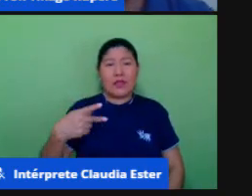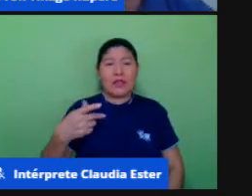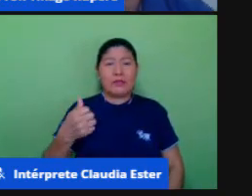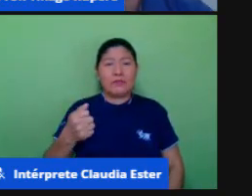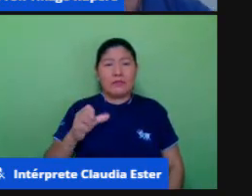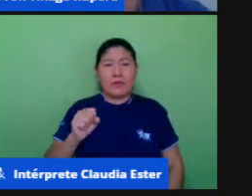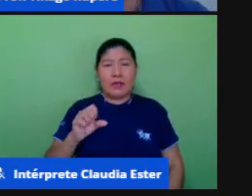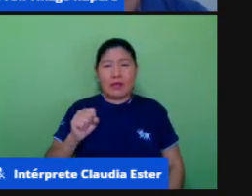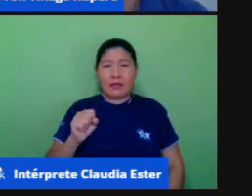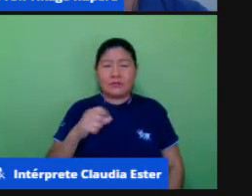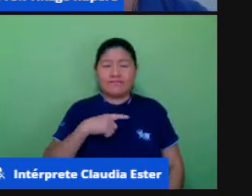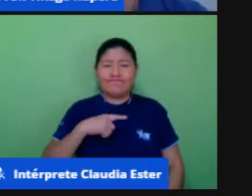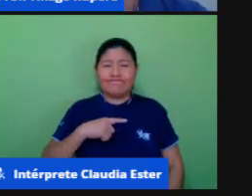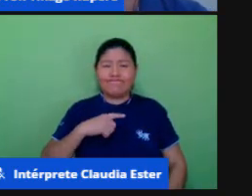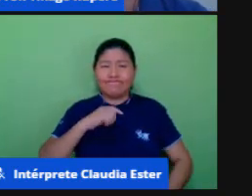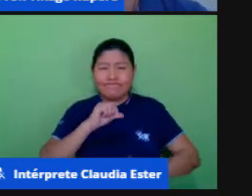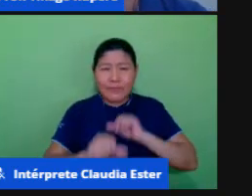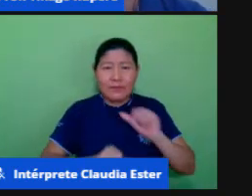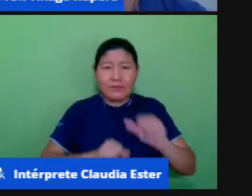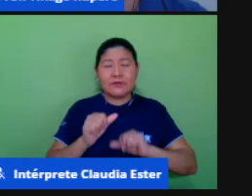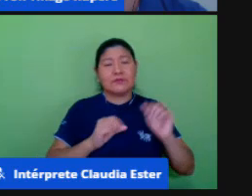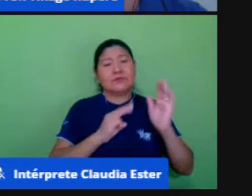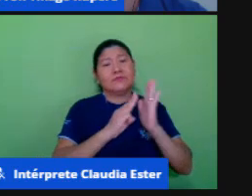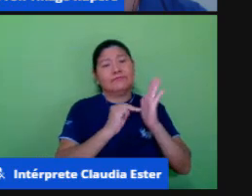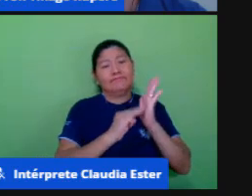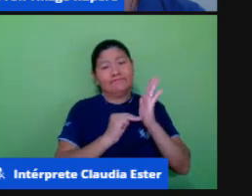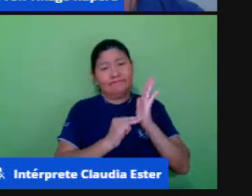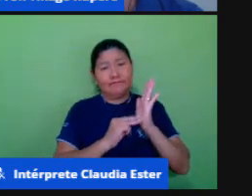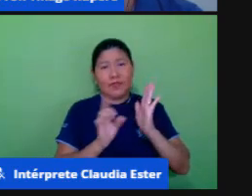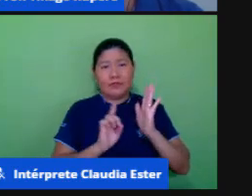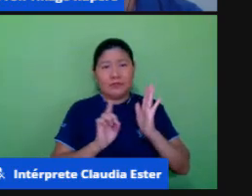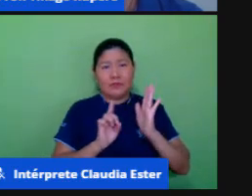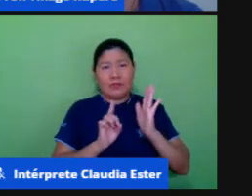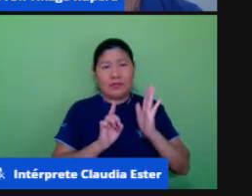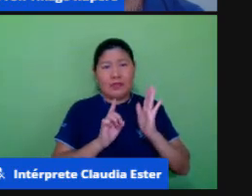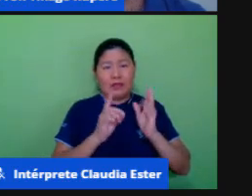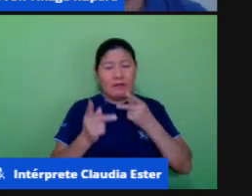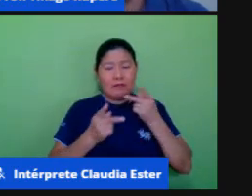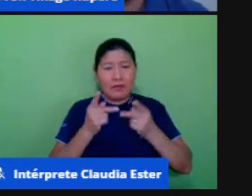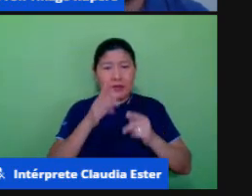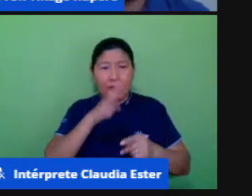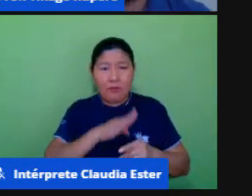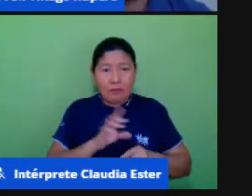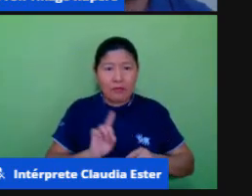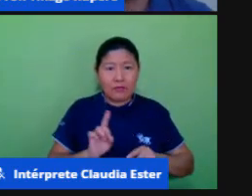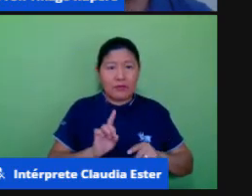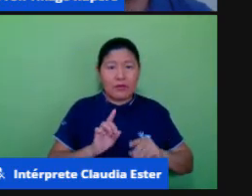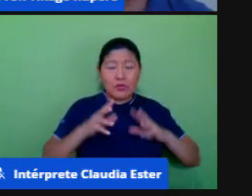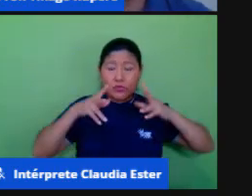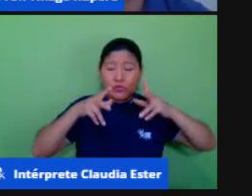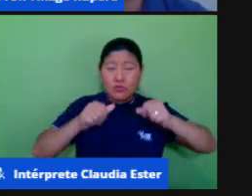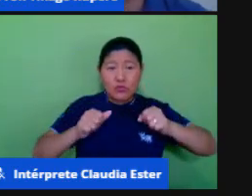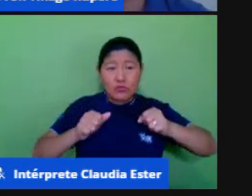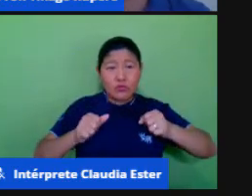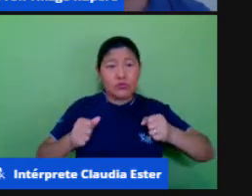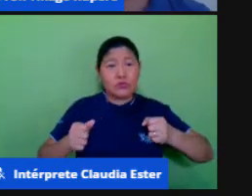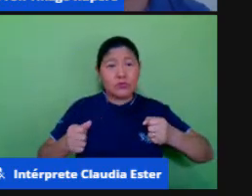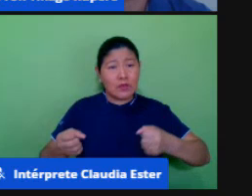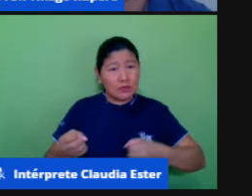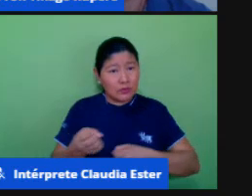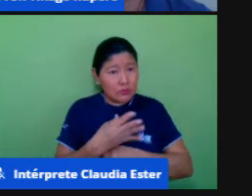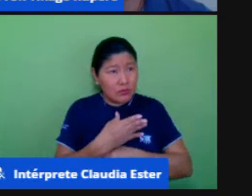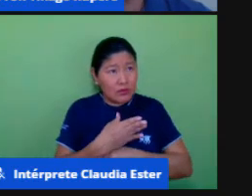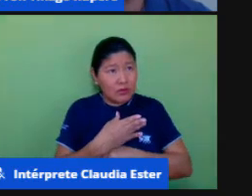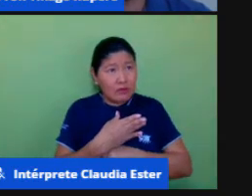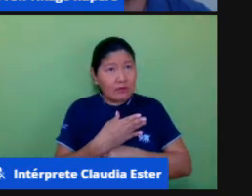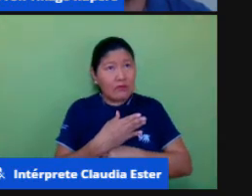crítica. Como eu disse, tudo que é novo, tudo que é inovação, ela, às vezes, ela custa,